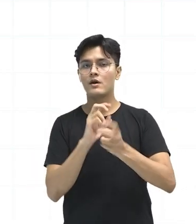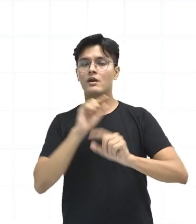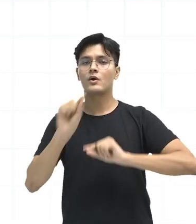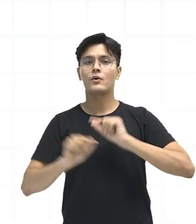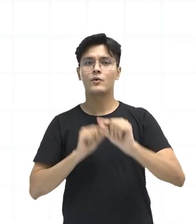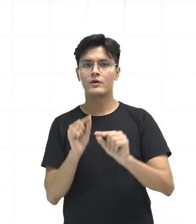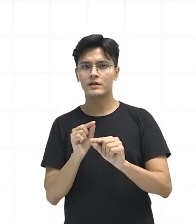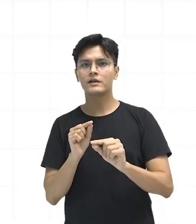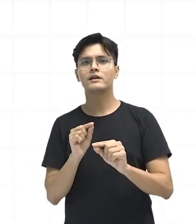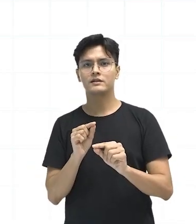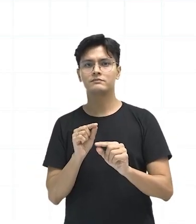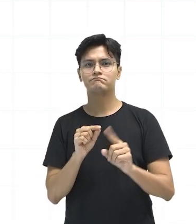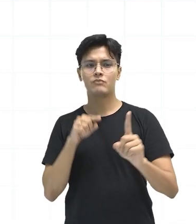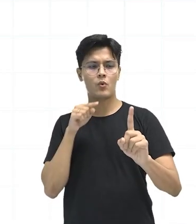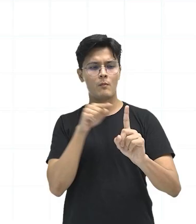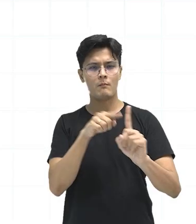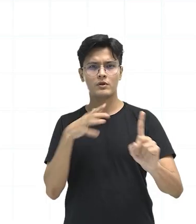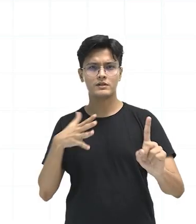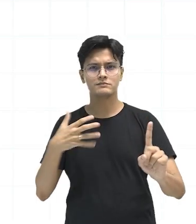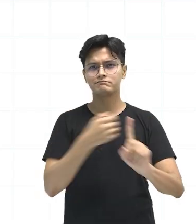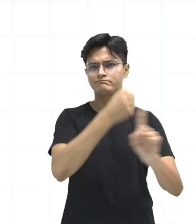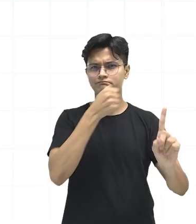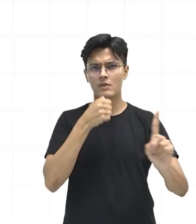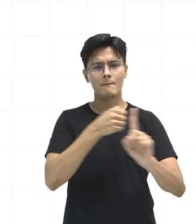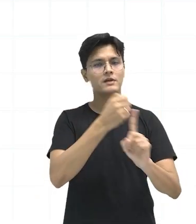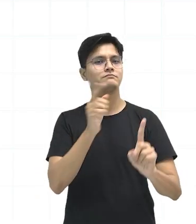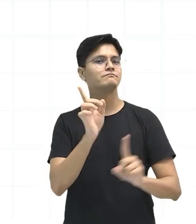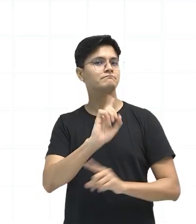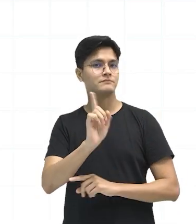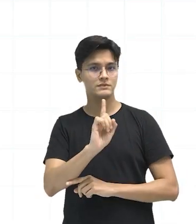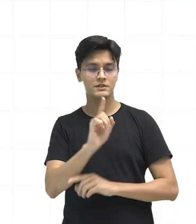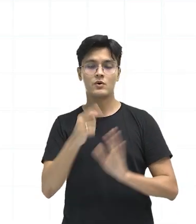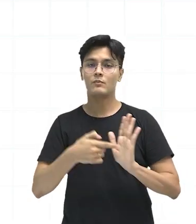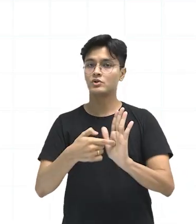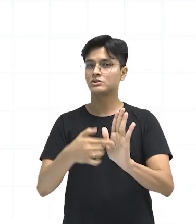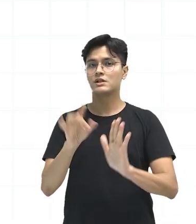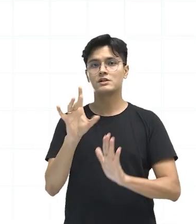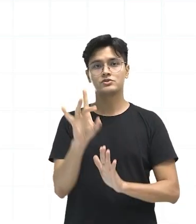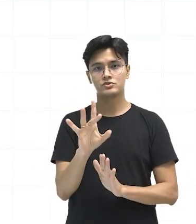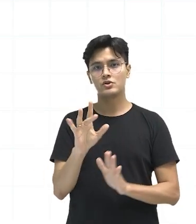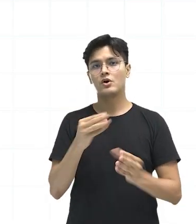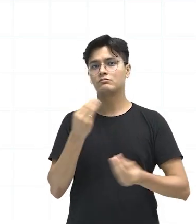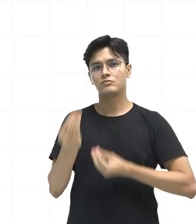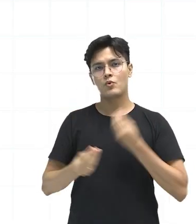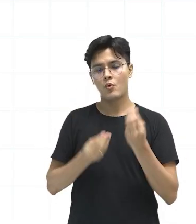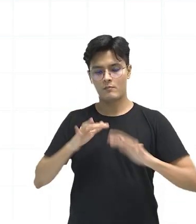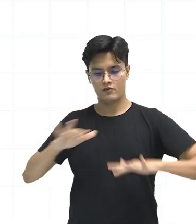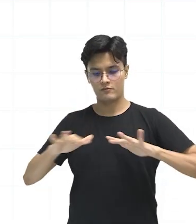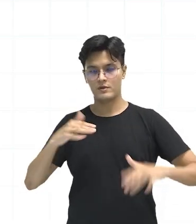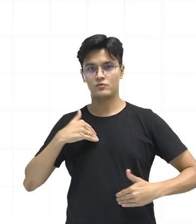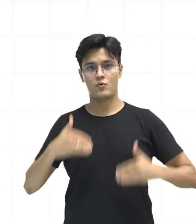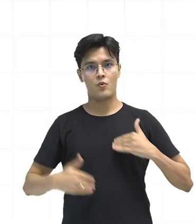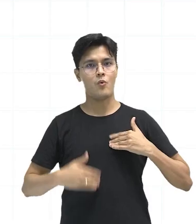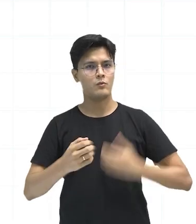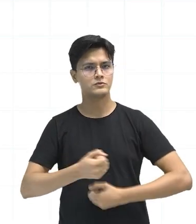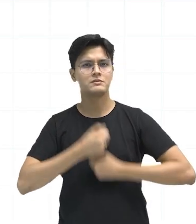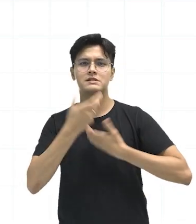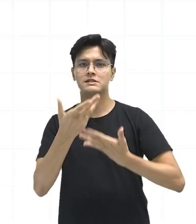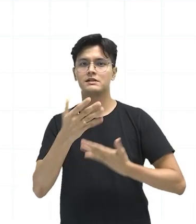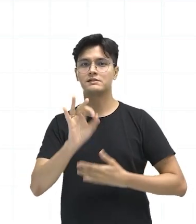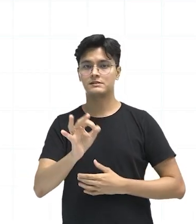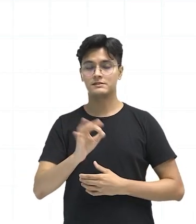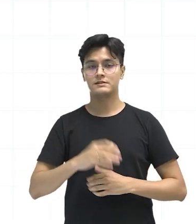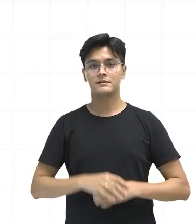é machucar o oponente, e sim mostrar aí a sua desenvoltura nos movimentos, tá?